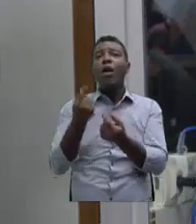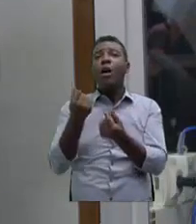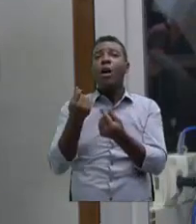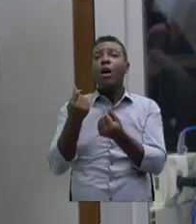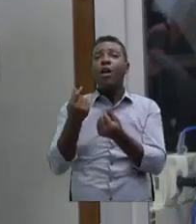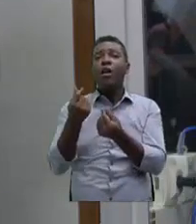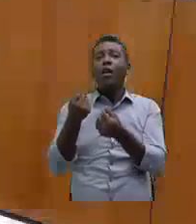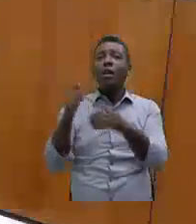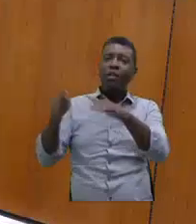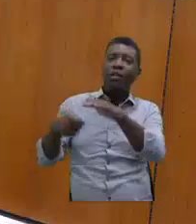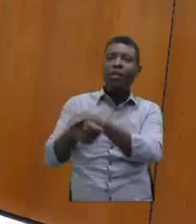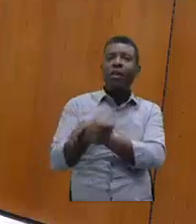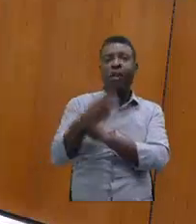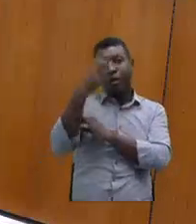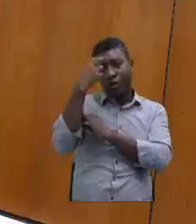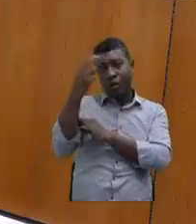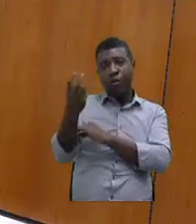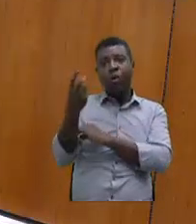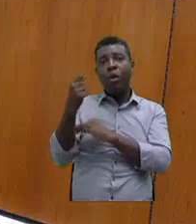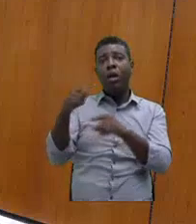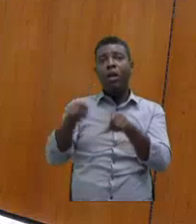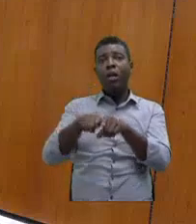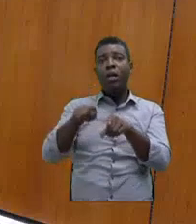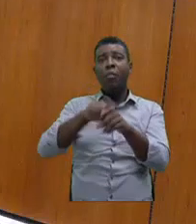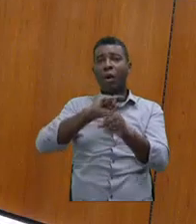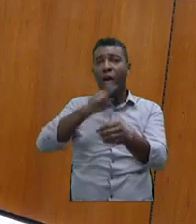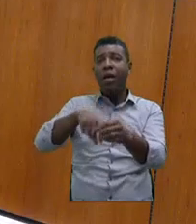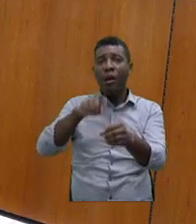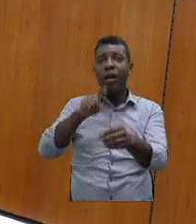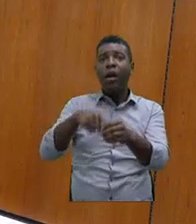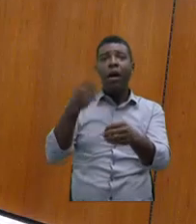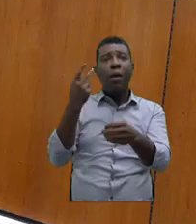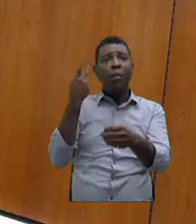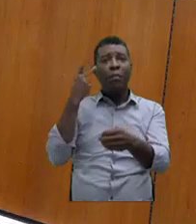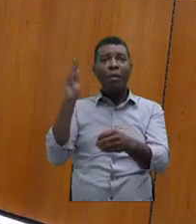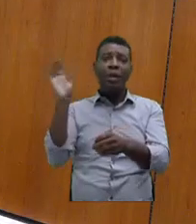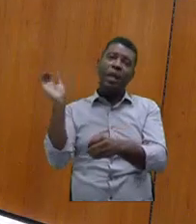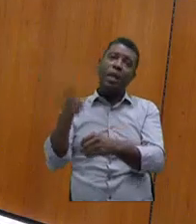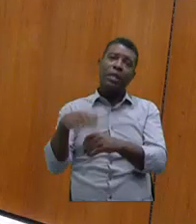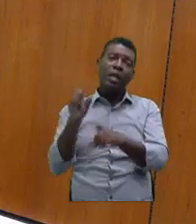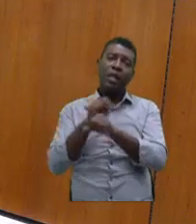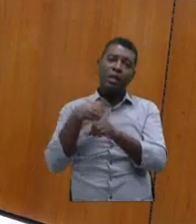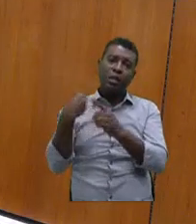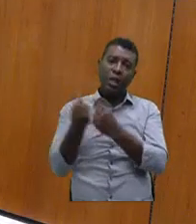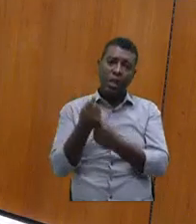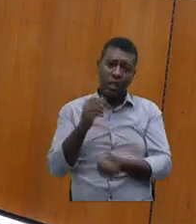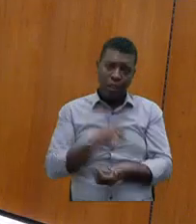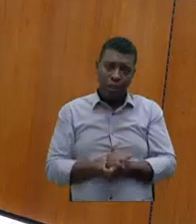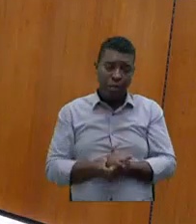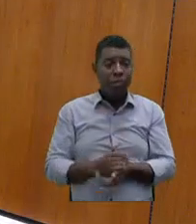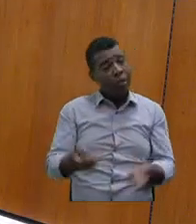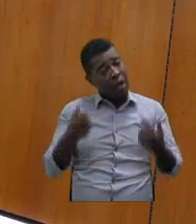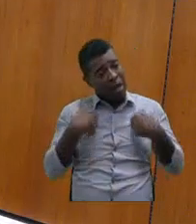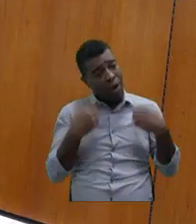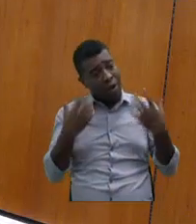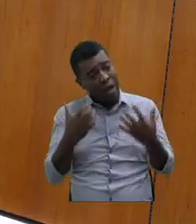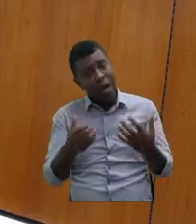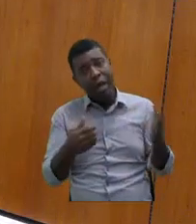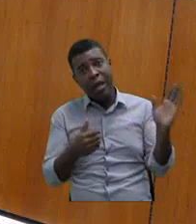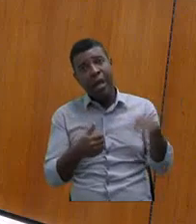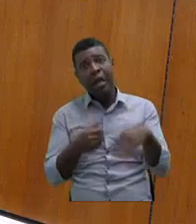que a gente tem para trazer depois para a sociedade. E eu gostaria de saber também, a última